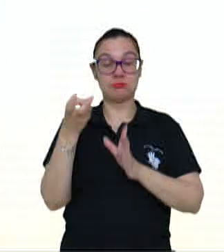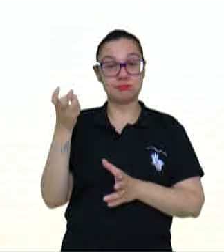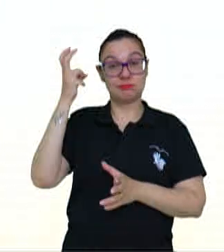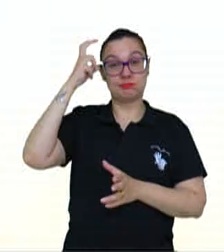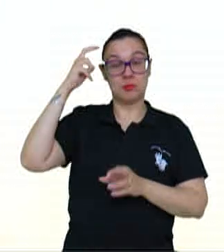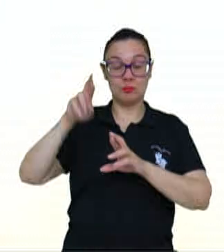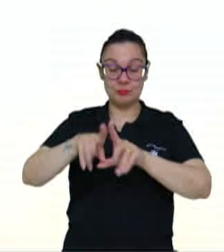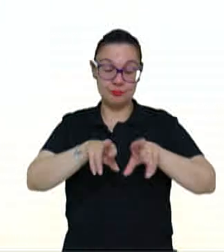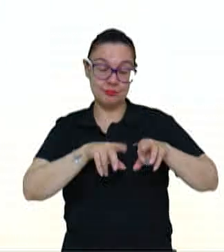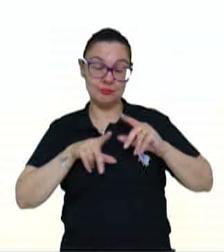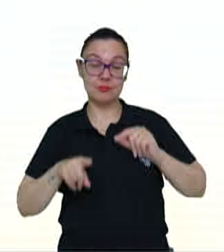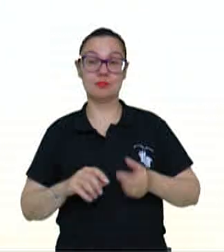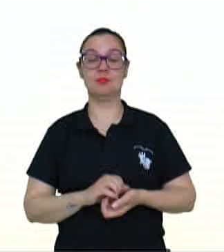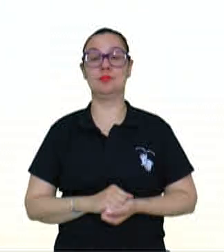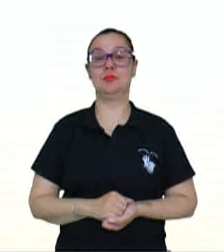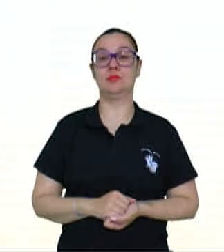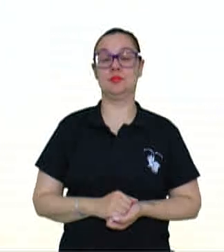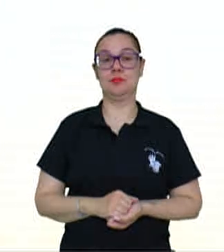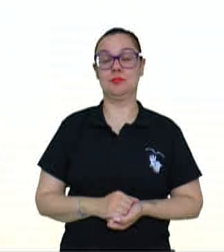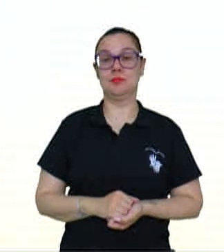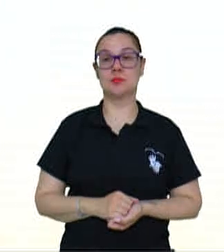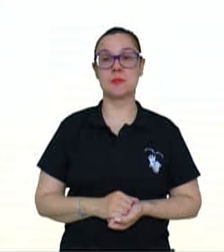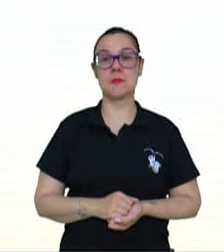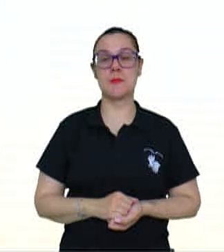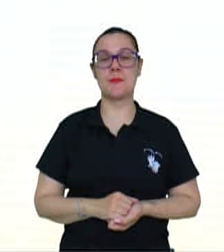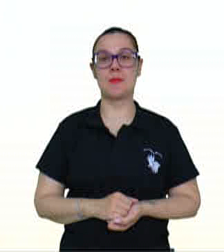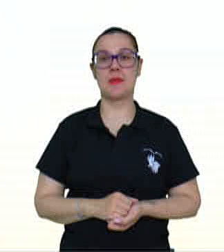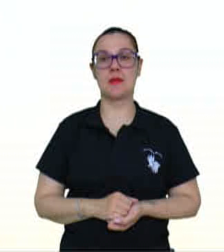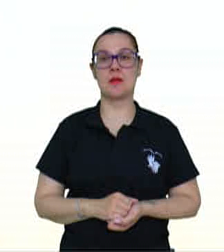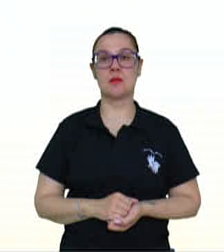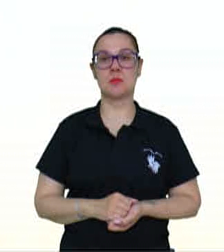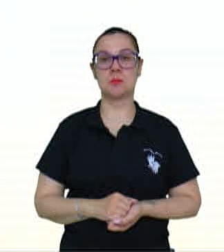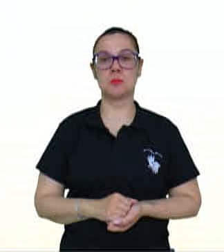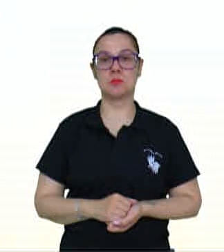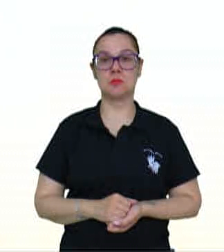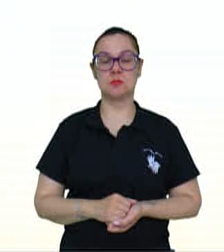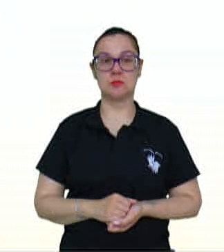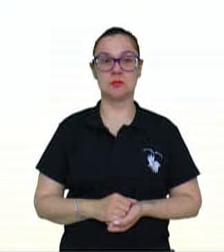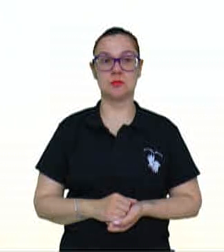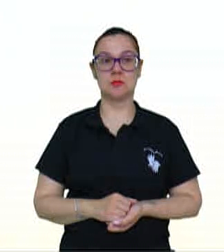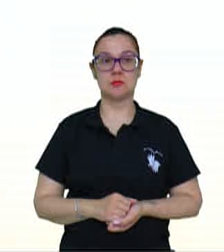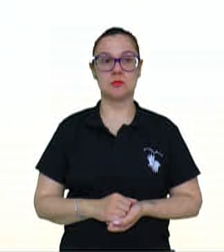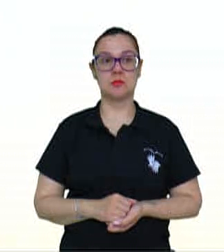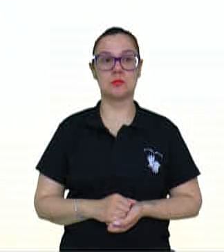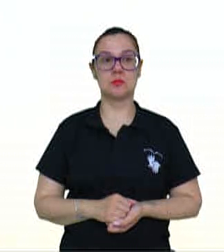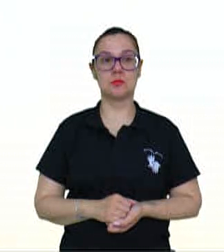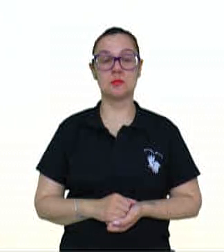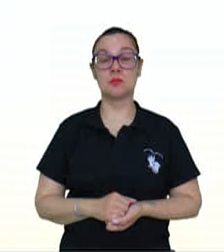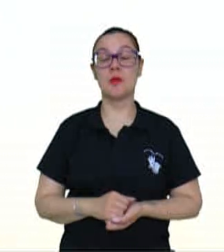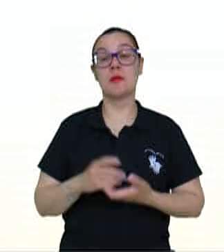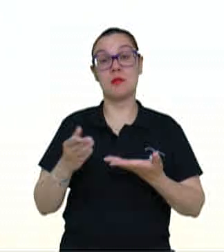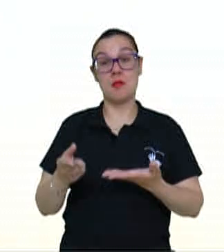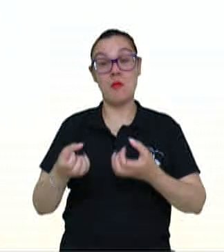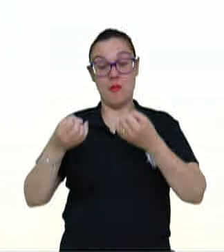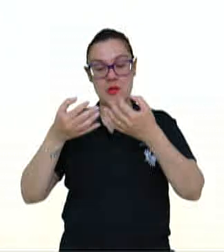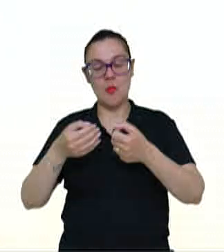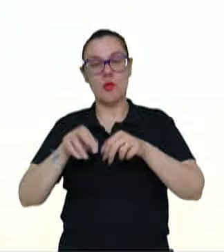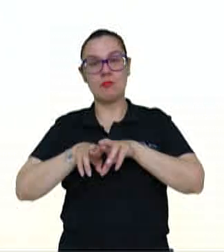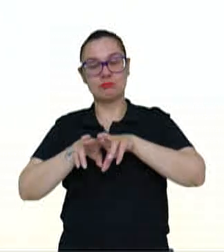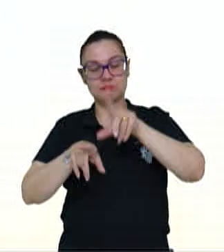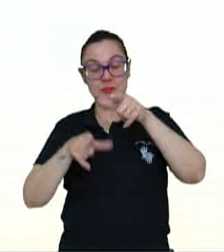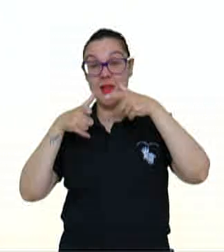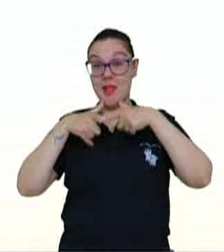ser humano e são tão importantes como a diversidade biológica de la Tierra. Então, ela fala que a